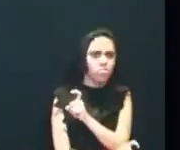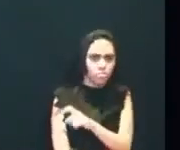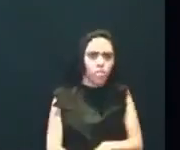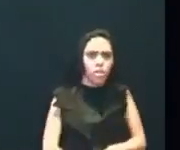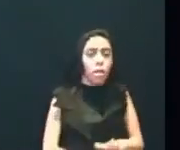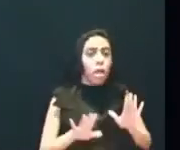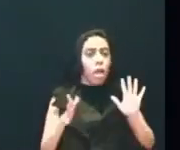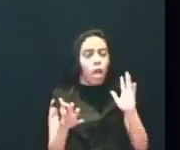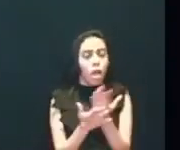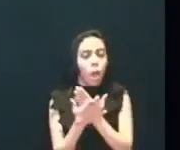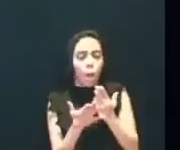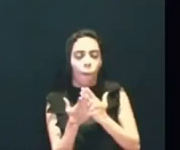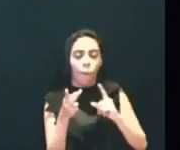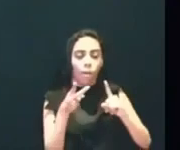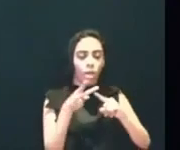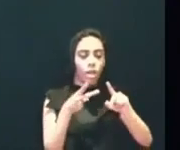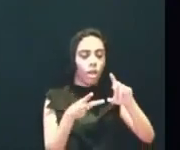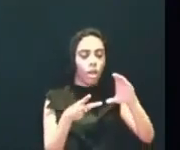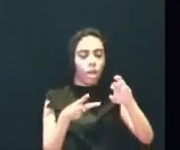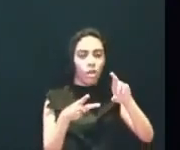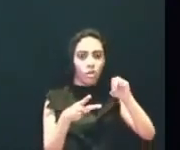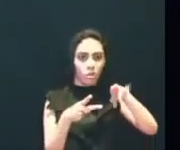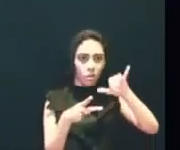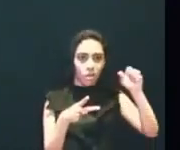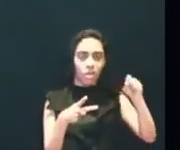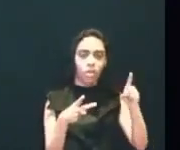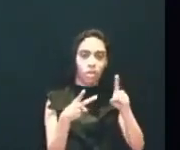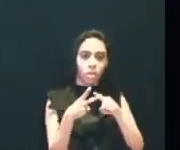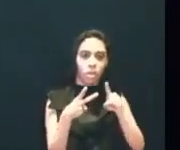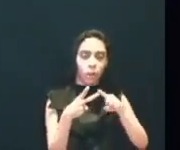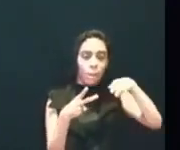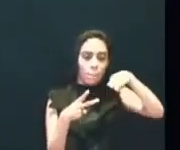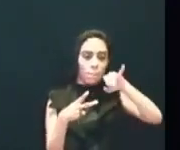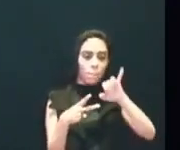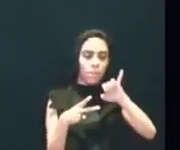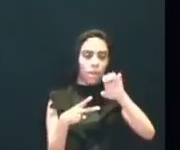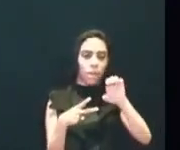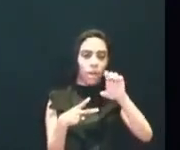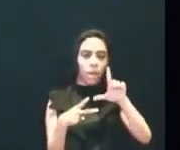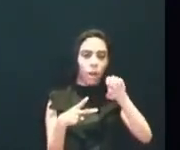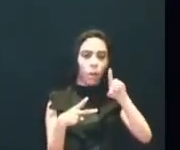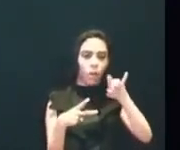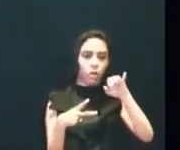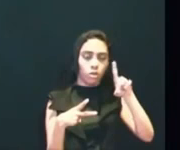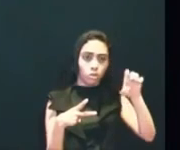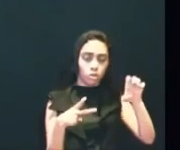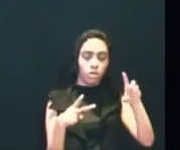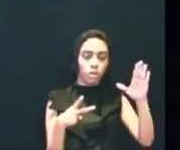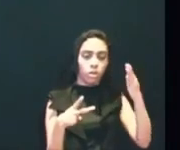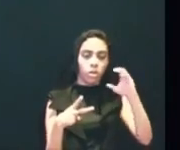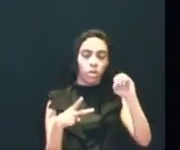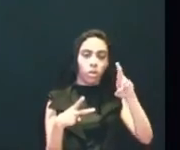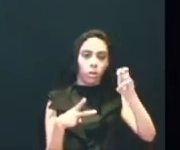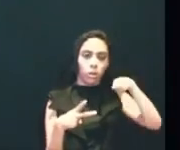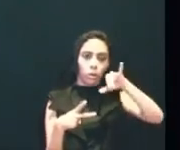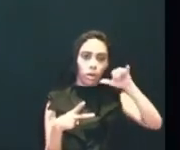Já as leucemias crônicas, especificamente a leucemia mieloide crônica, eu cheguei a acompanhar alguns pacientes, quando eu